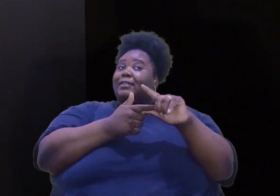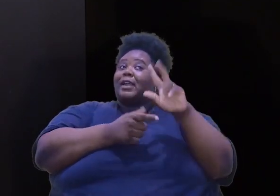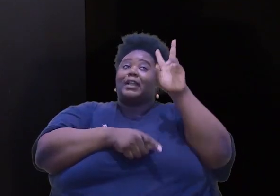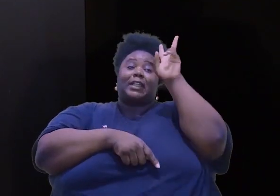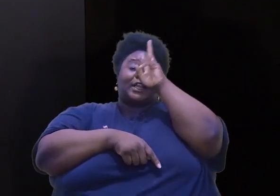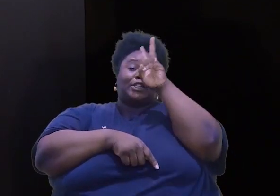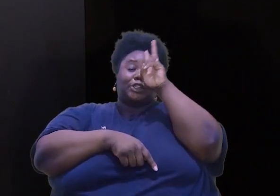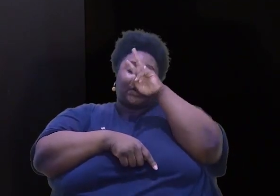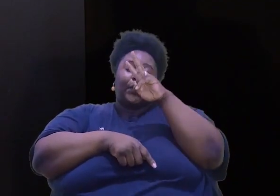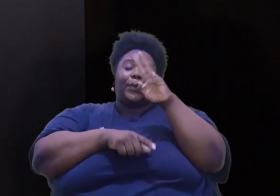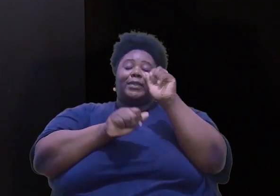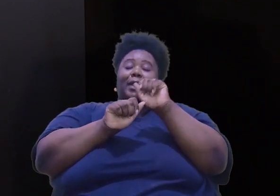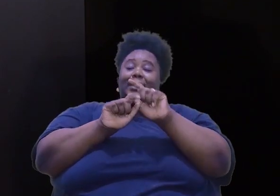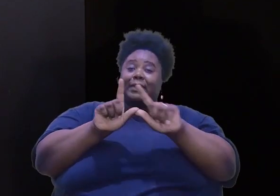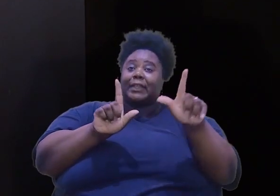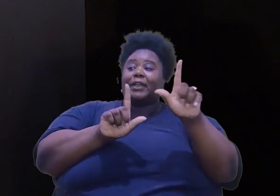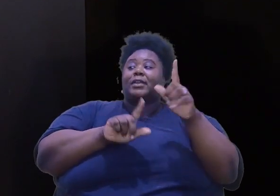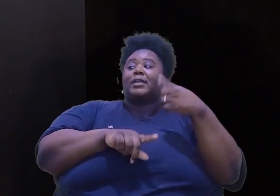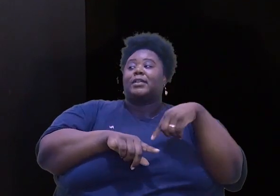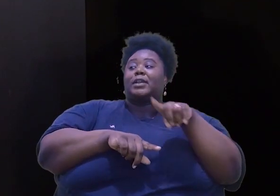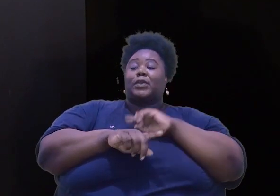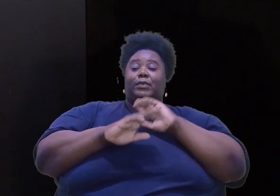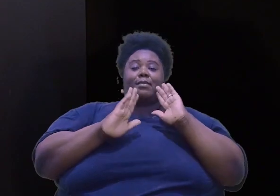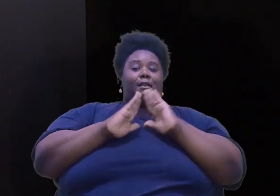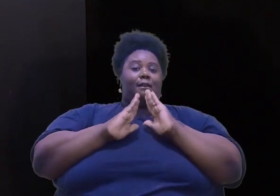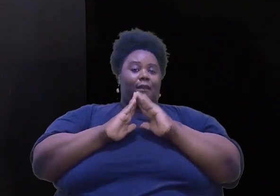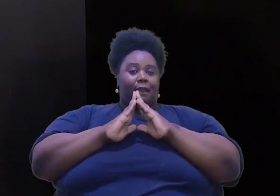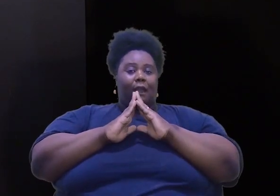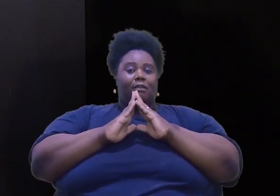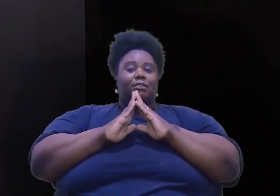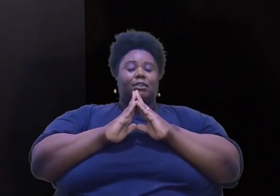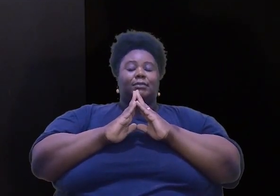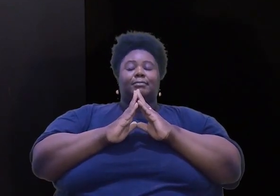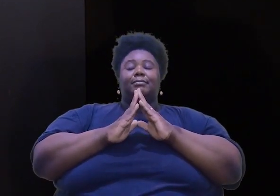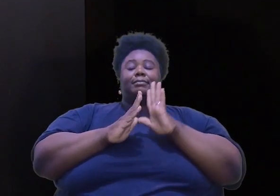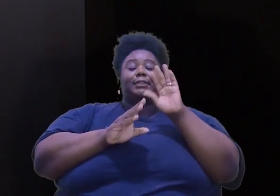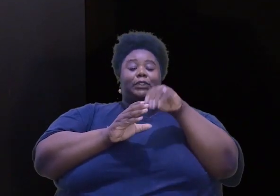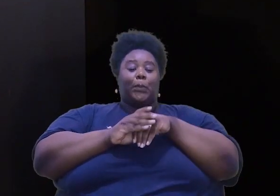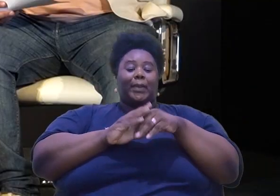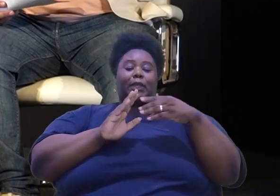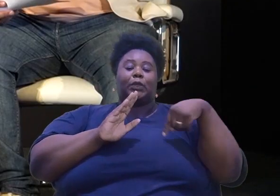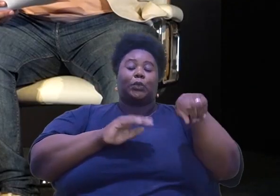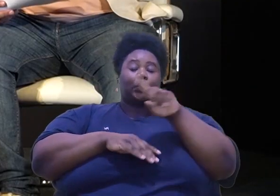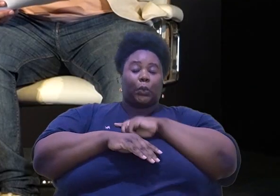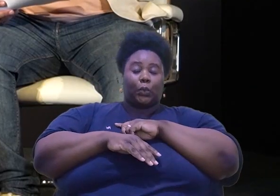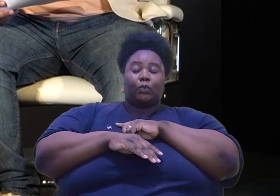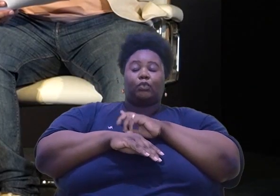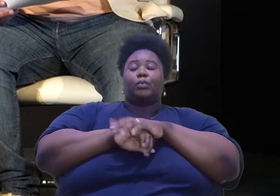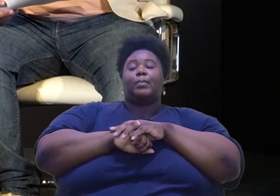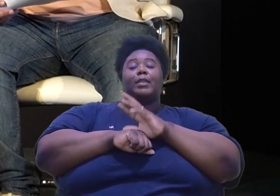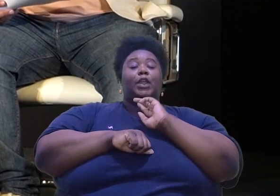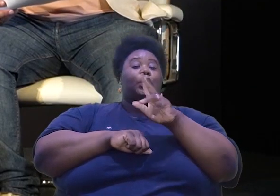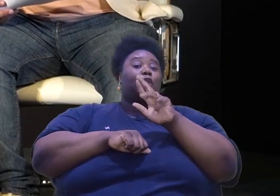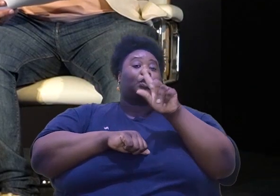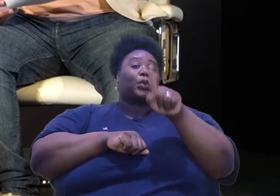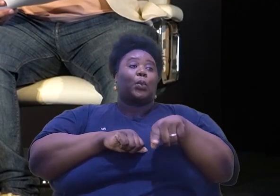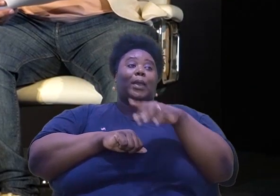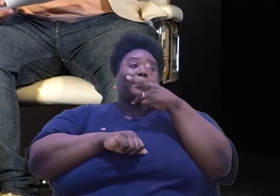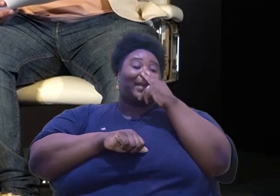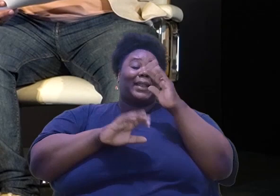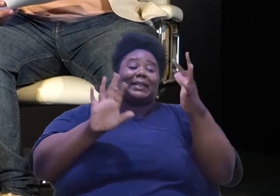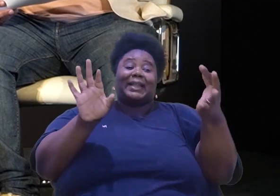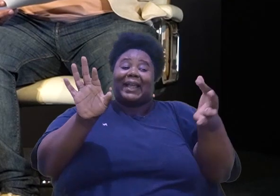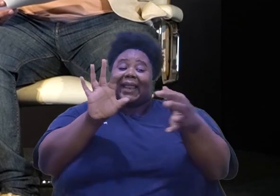da literatura, nas nossas casas, entre os nossos, né? E que não necessariamente isso se